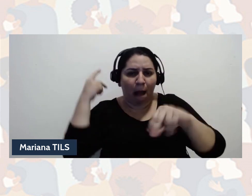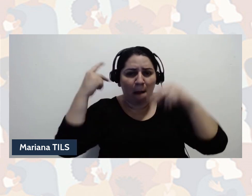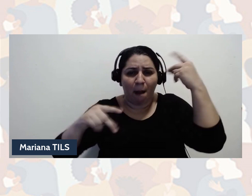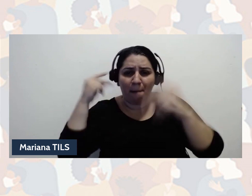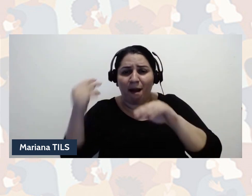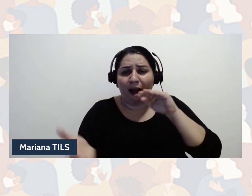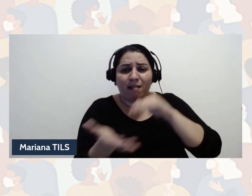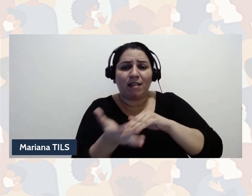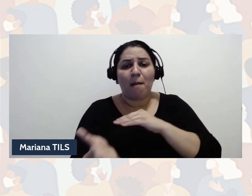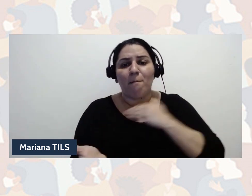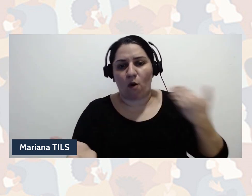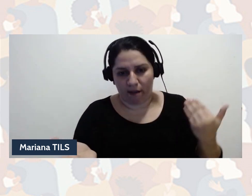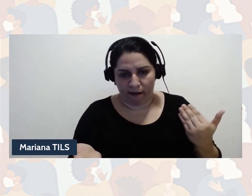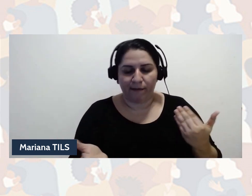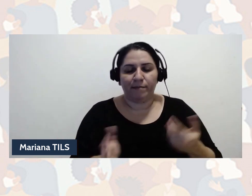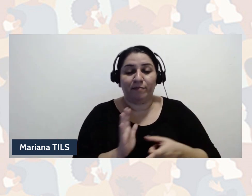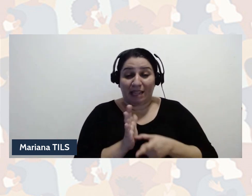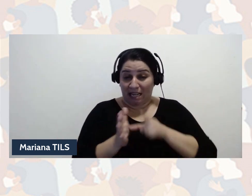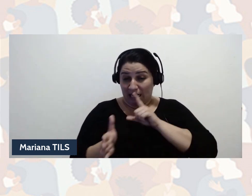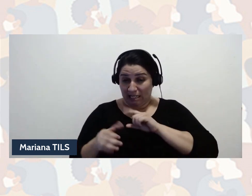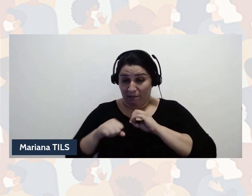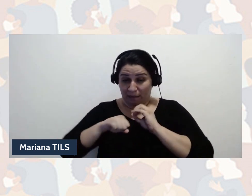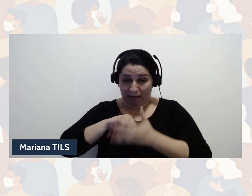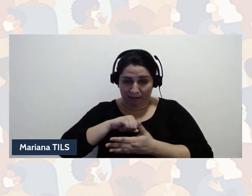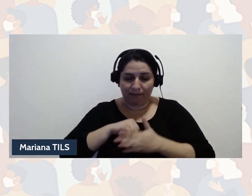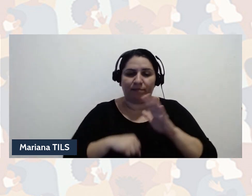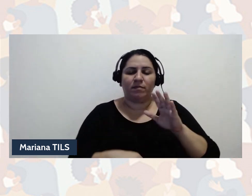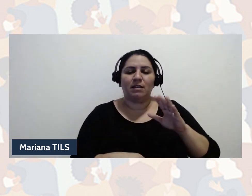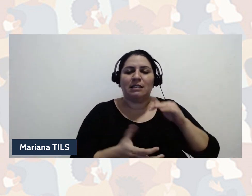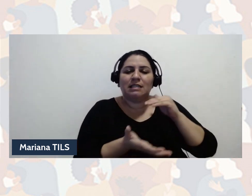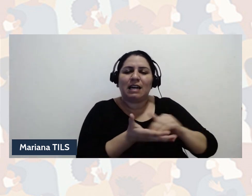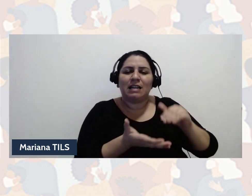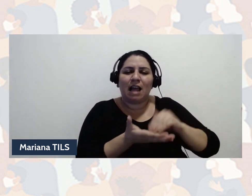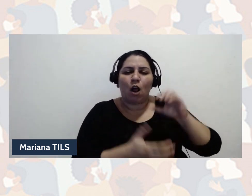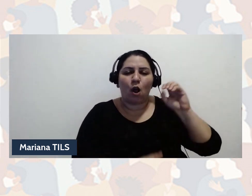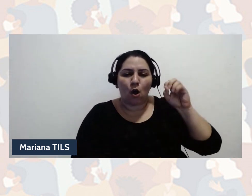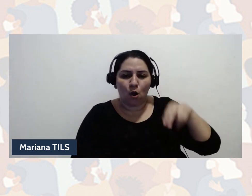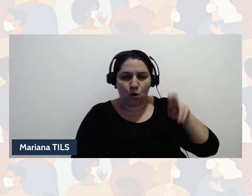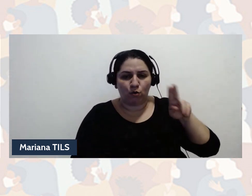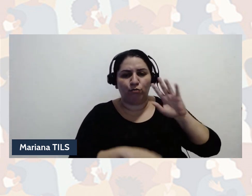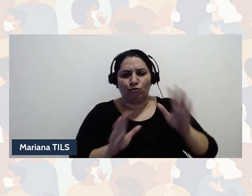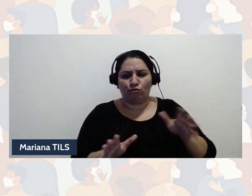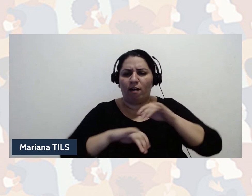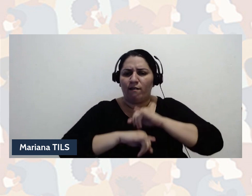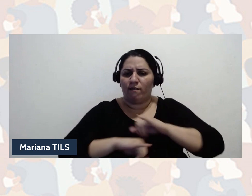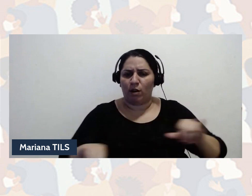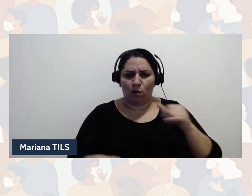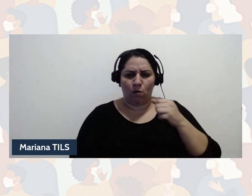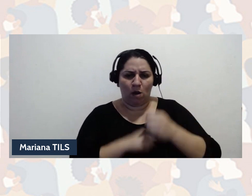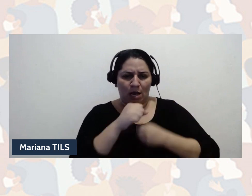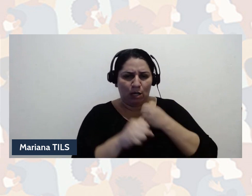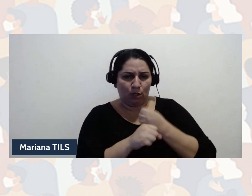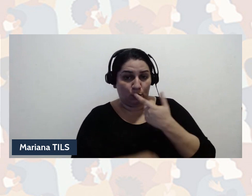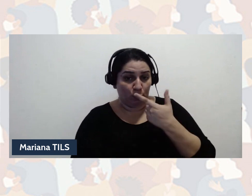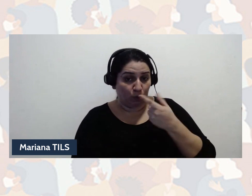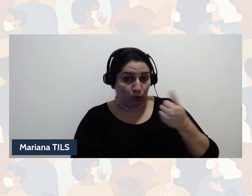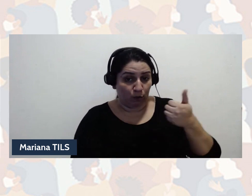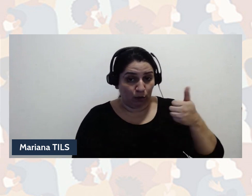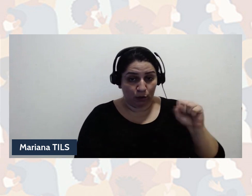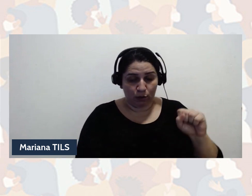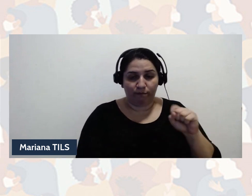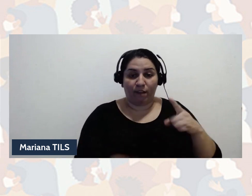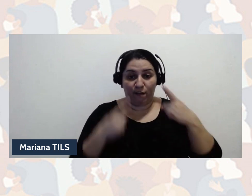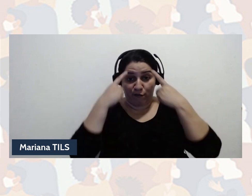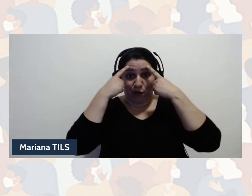Muito antes da pandemia da Covid, o secretário-geral da ONU já havia dito, em 2018, que a violência contra mulheres era uma